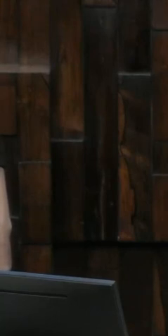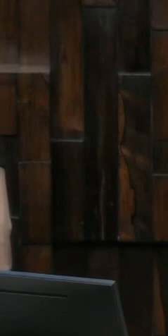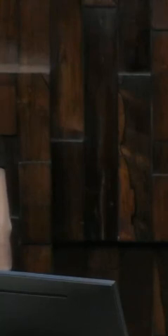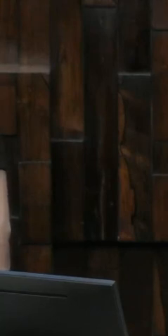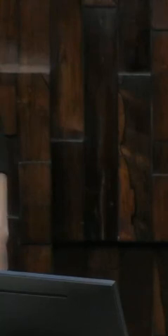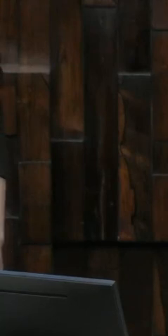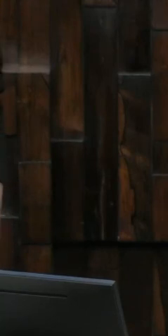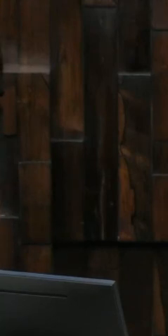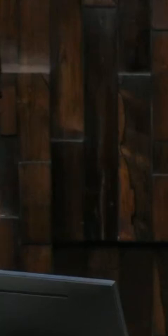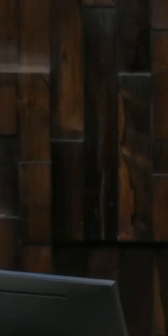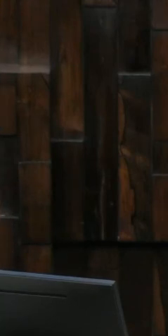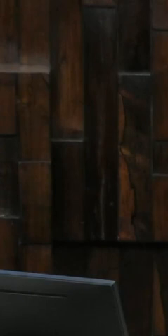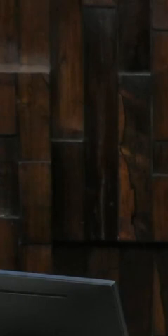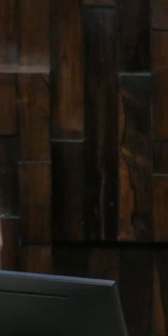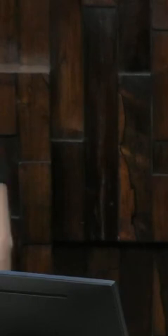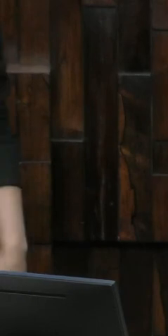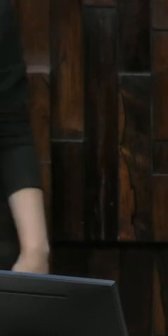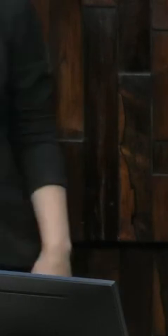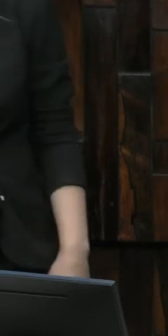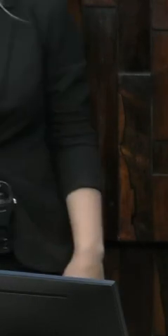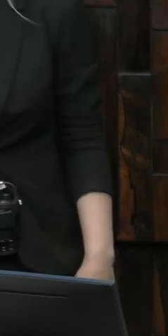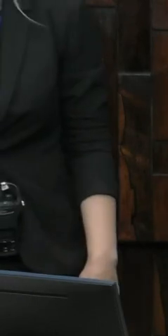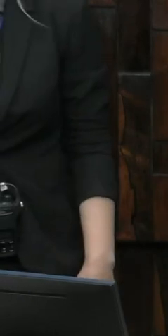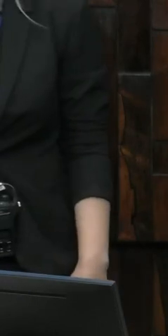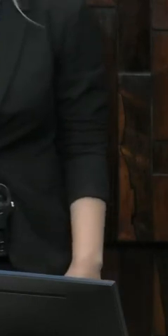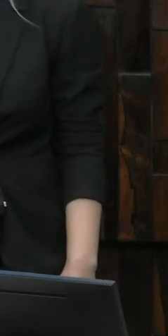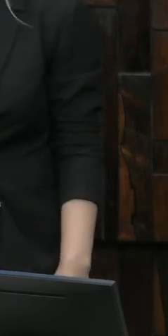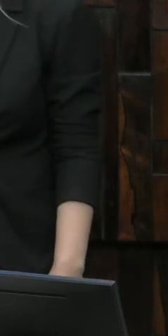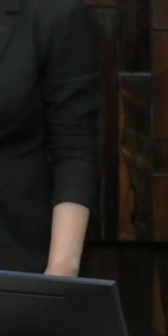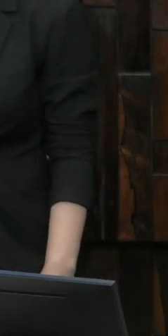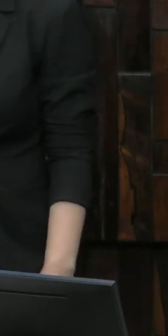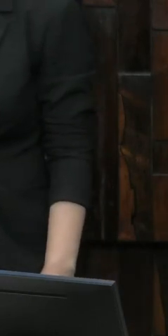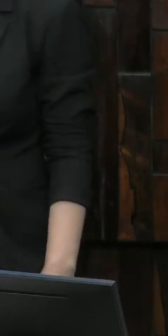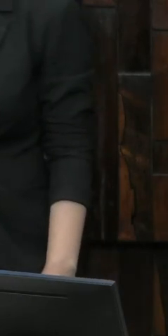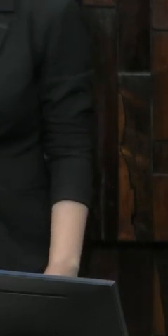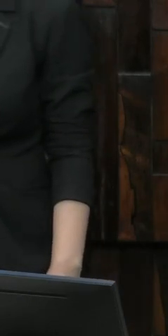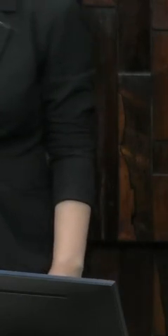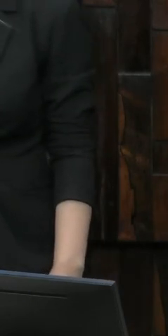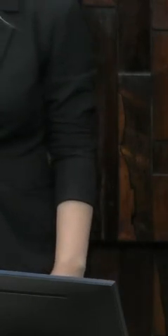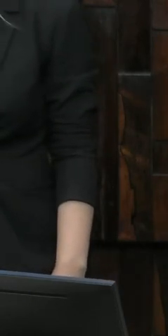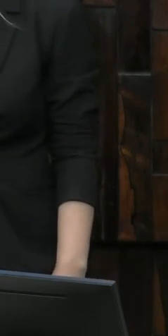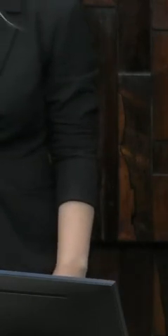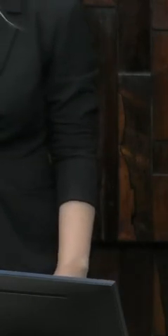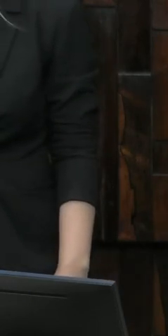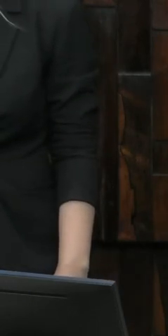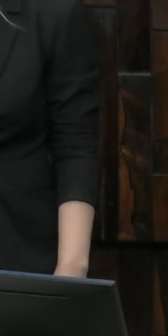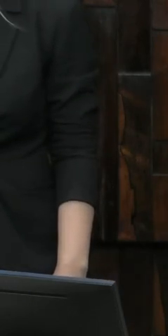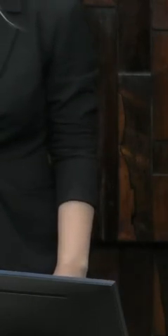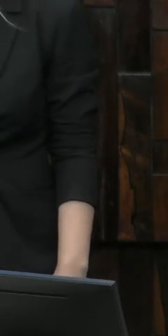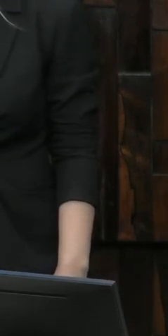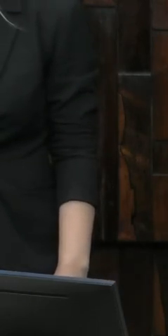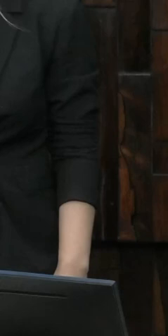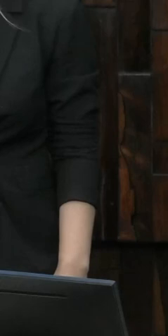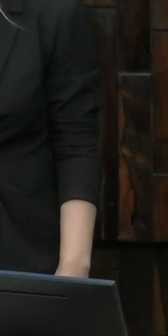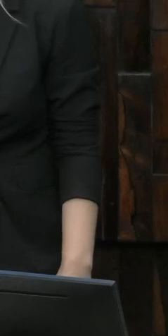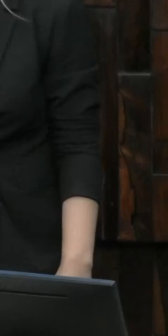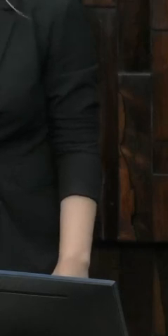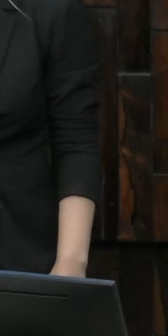Dr. Alexandre Prado, uma pessoa que eu conheci, uma pessoa também com uma dedicação muito grande, com